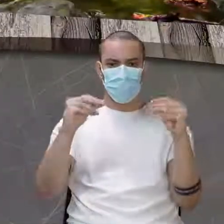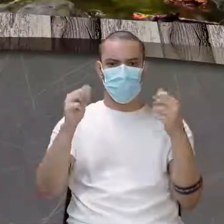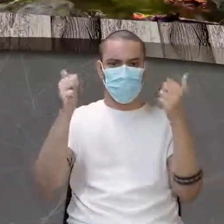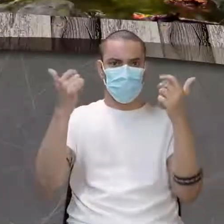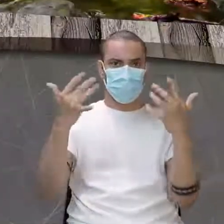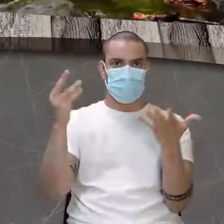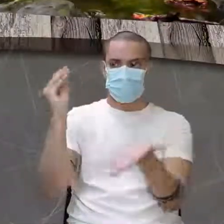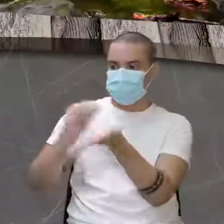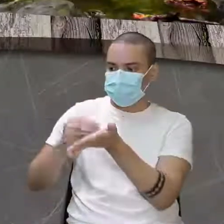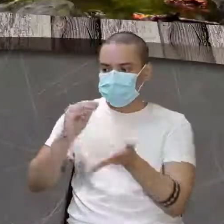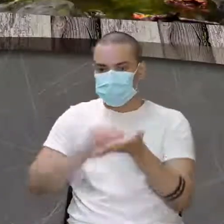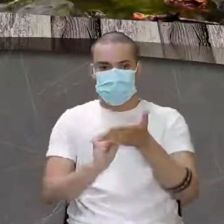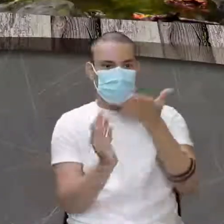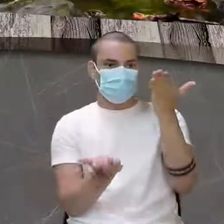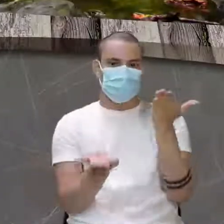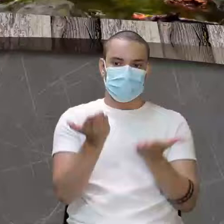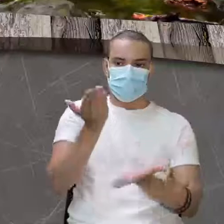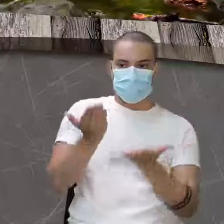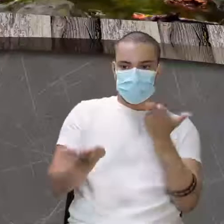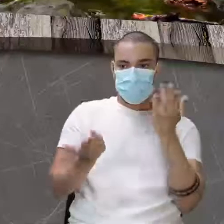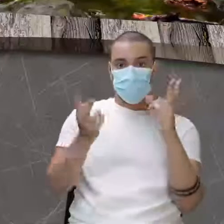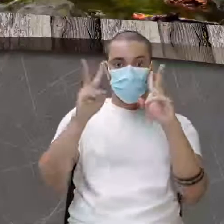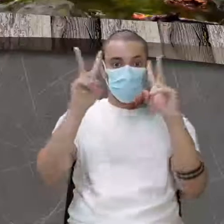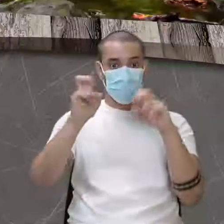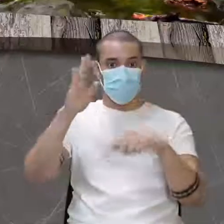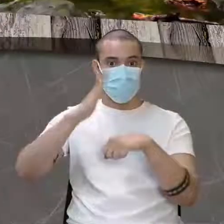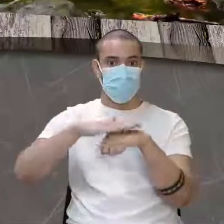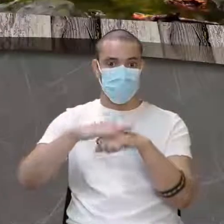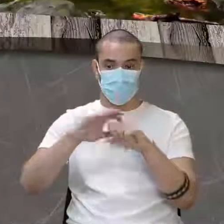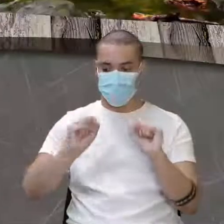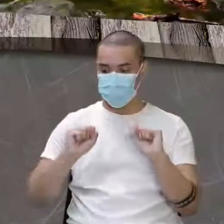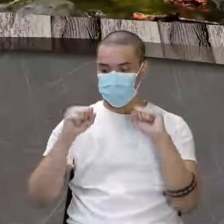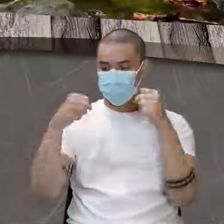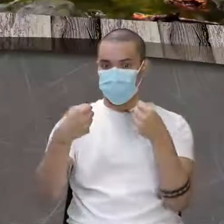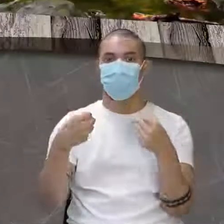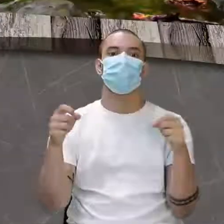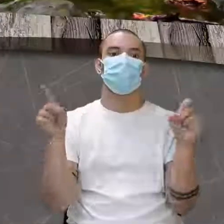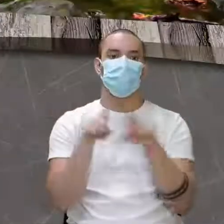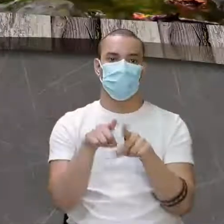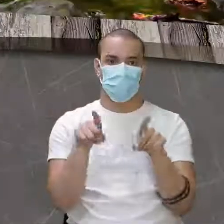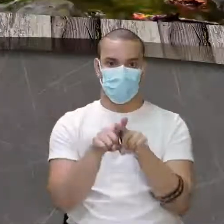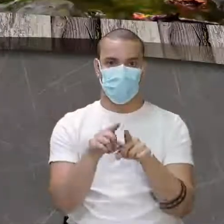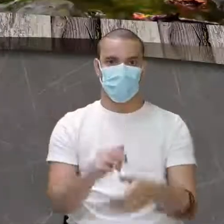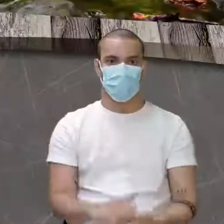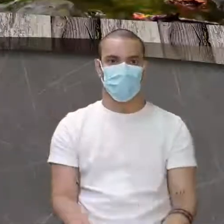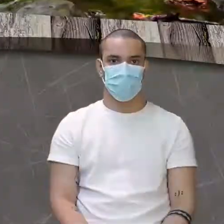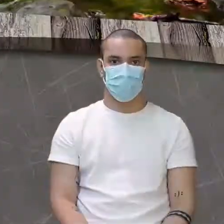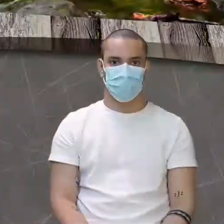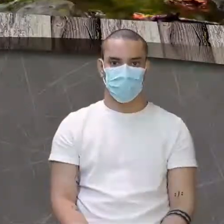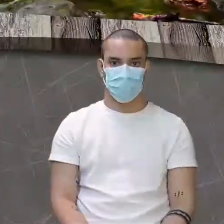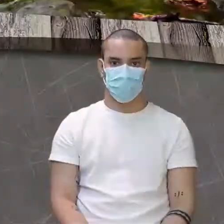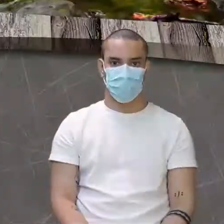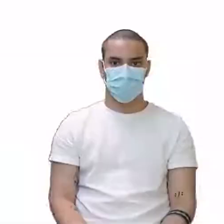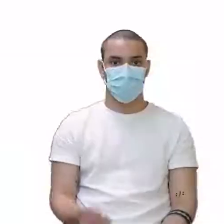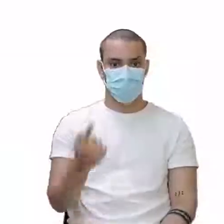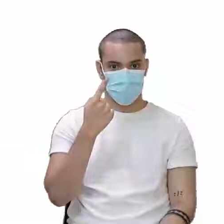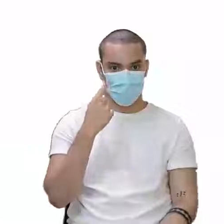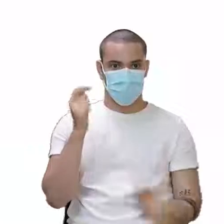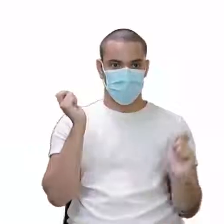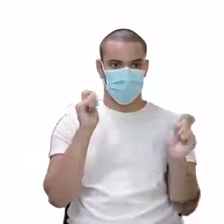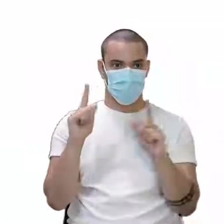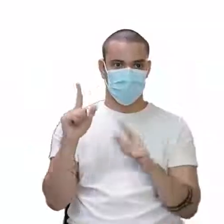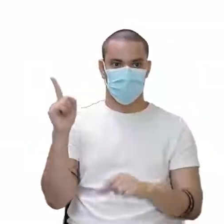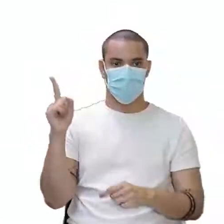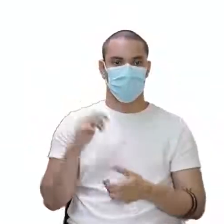esse desequilíbrio em consequência de ações antrópicas também, tá? Olha lá no quadro então,